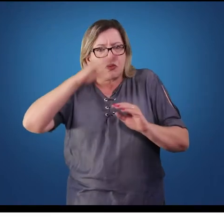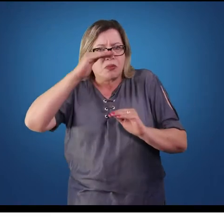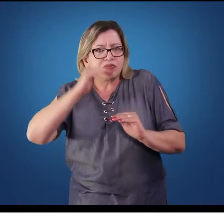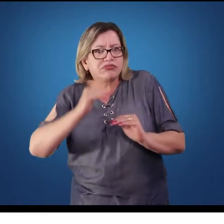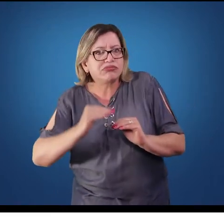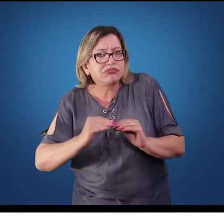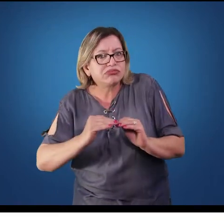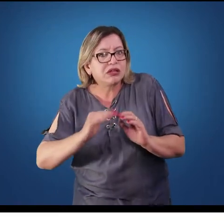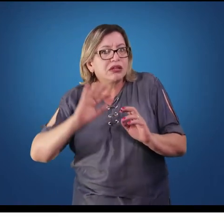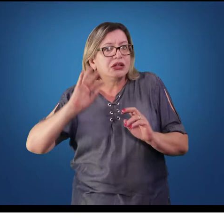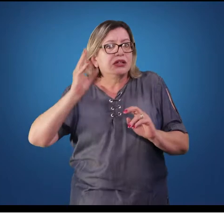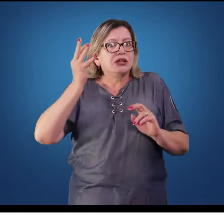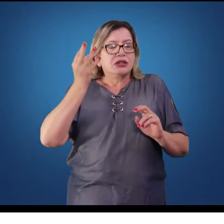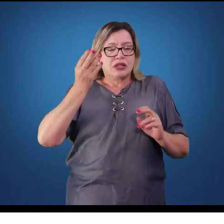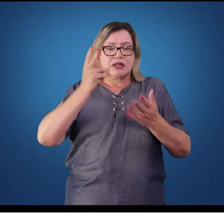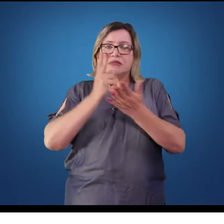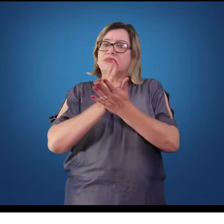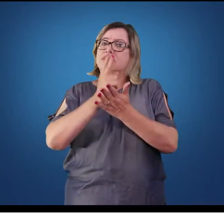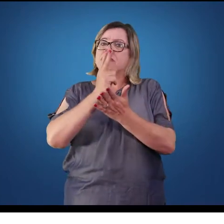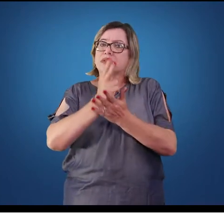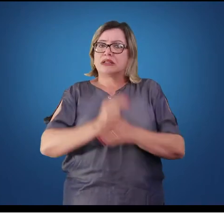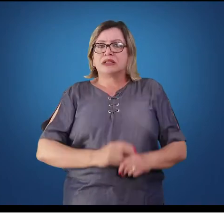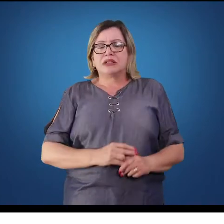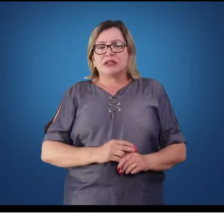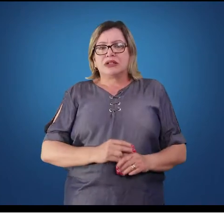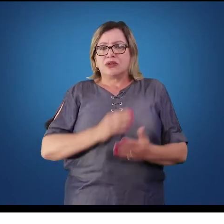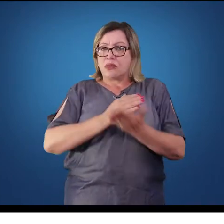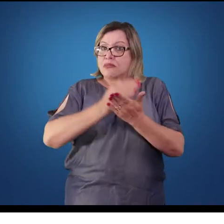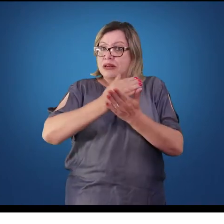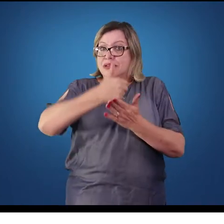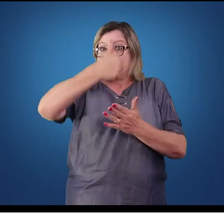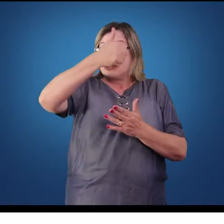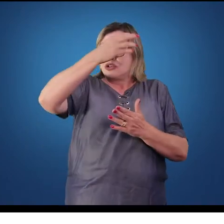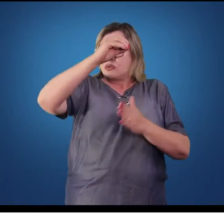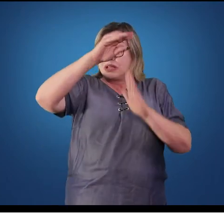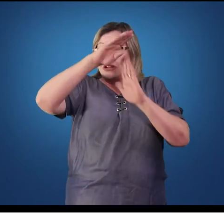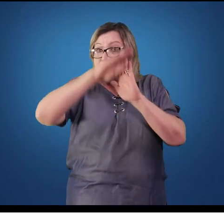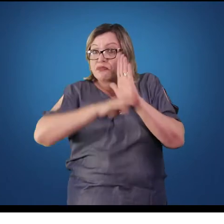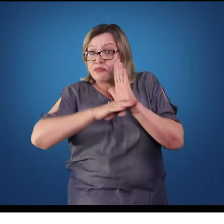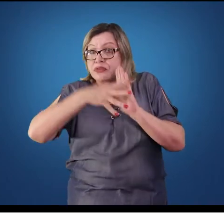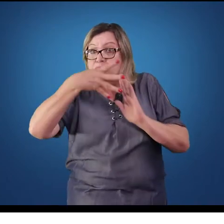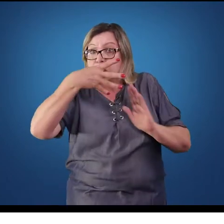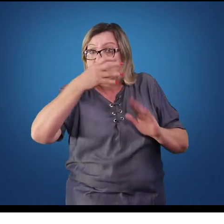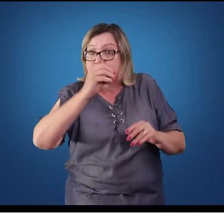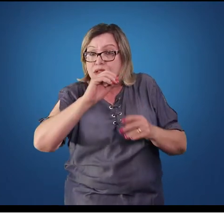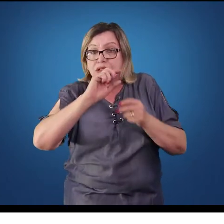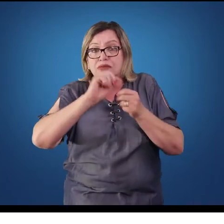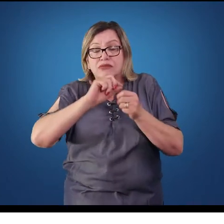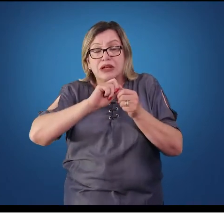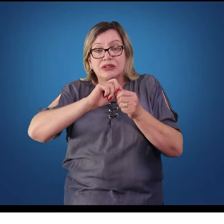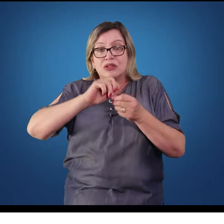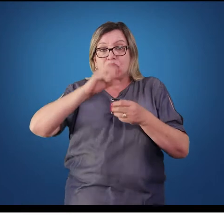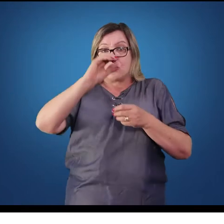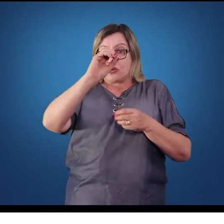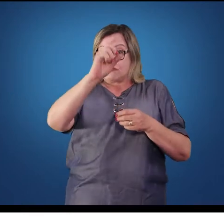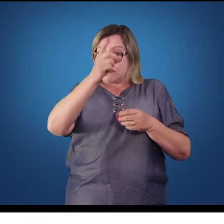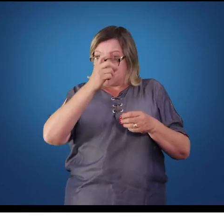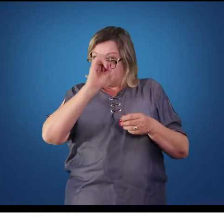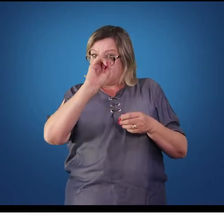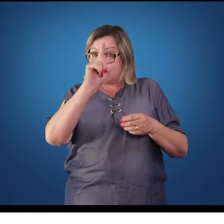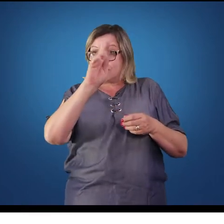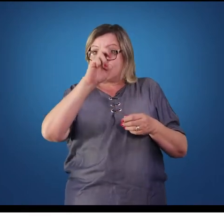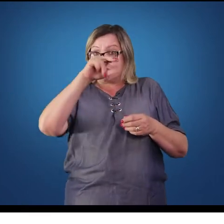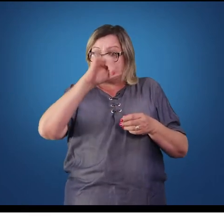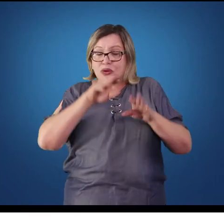menor pressão. Essa pressão de 104 para 40 faz com que o oxigênio se movimente